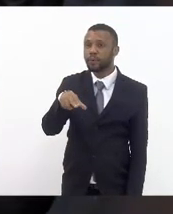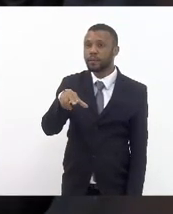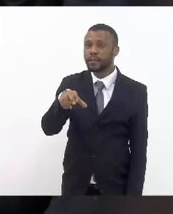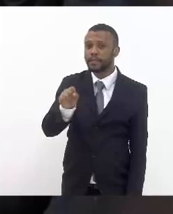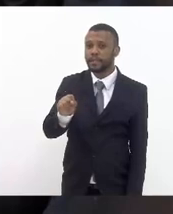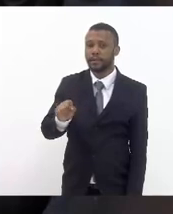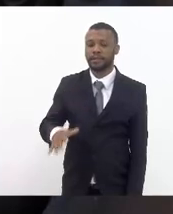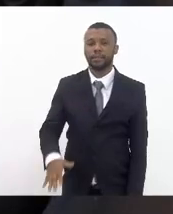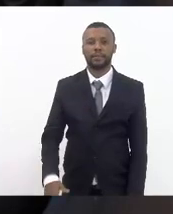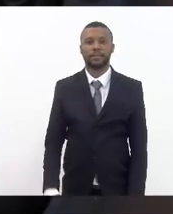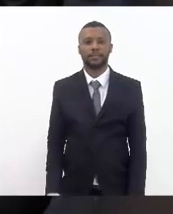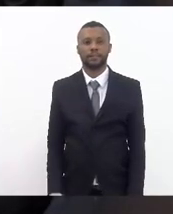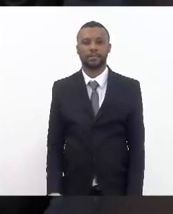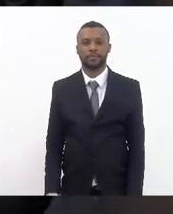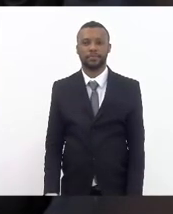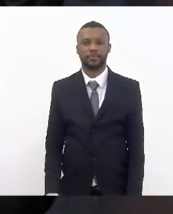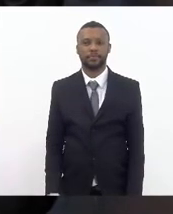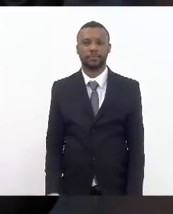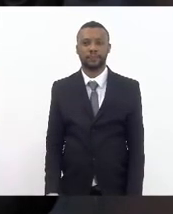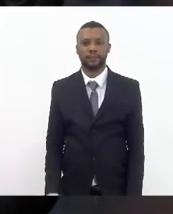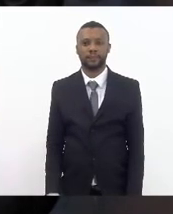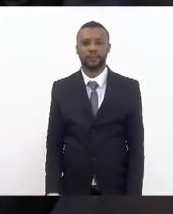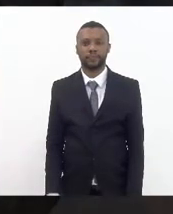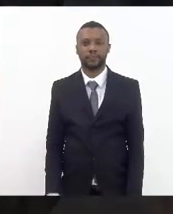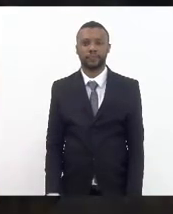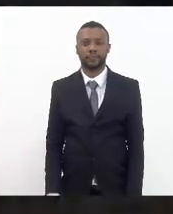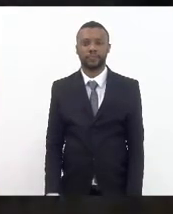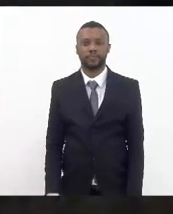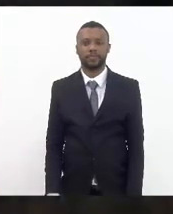Deputado Átila Nunes.